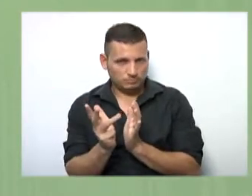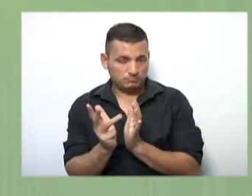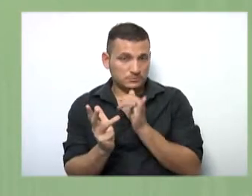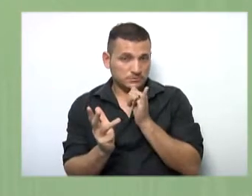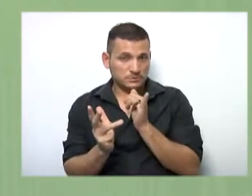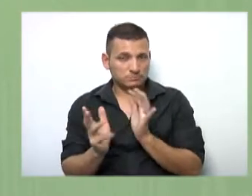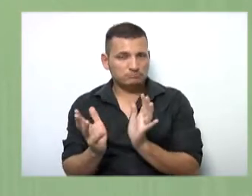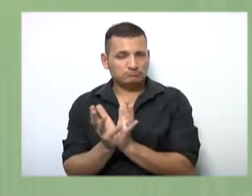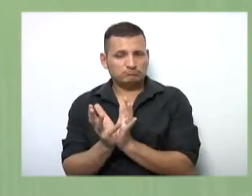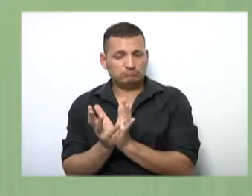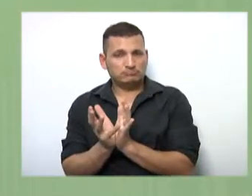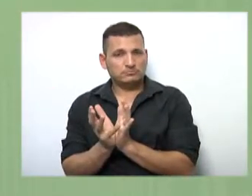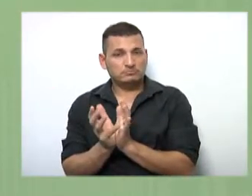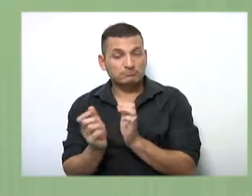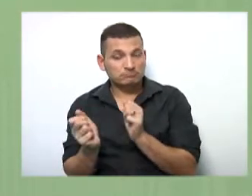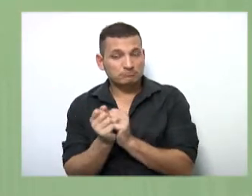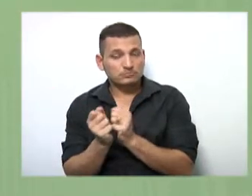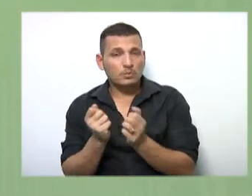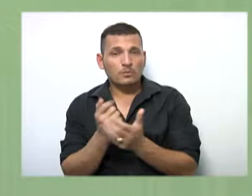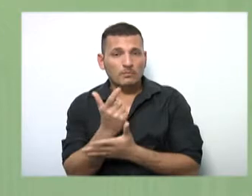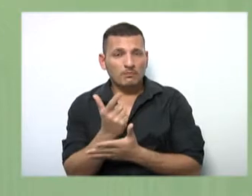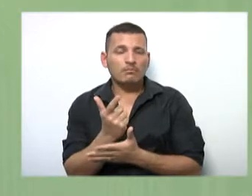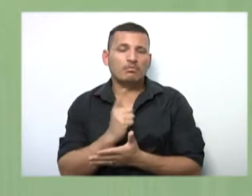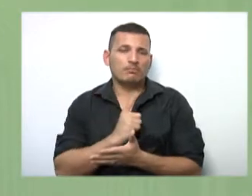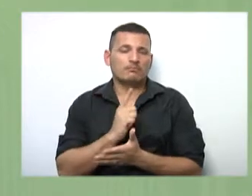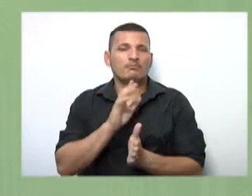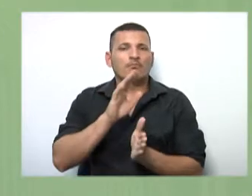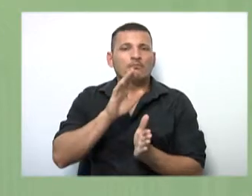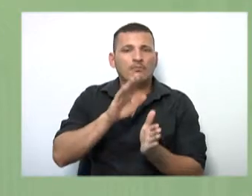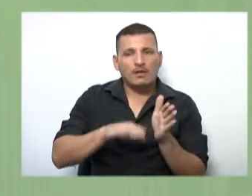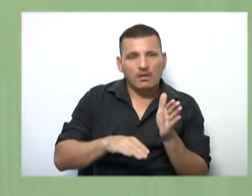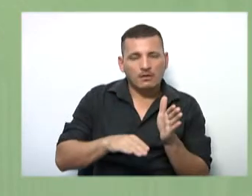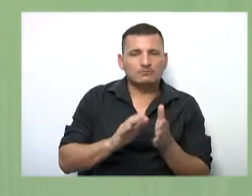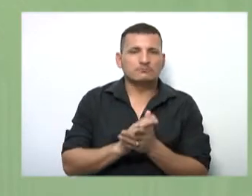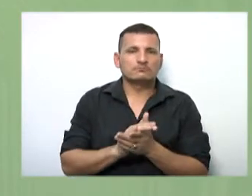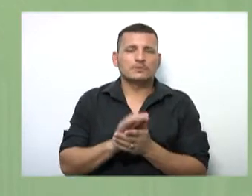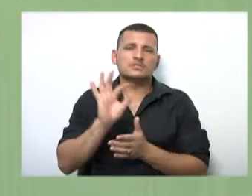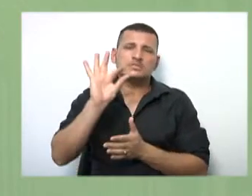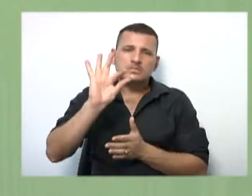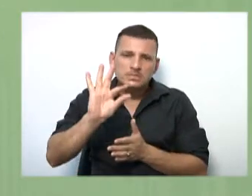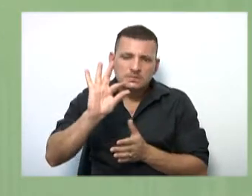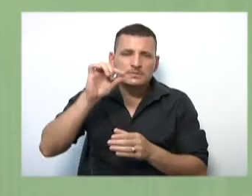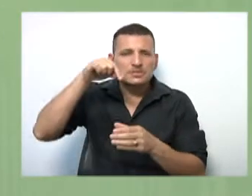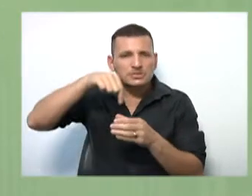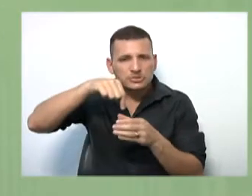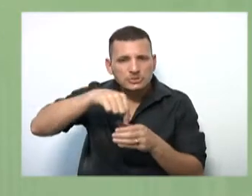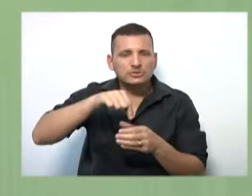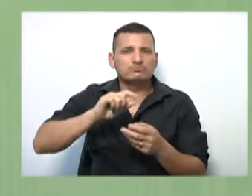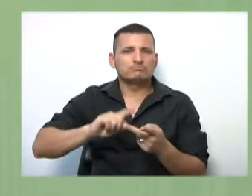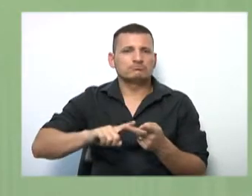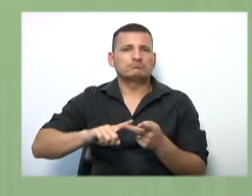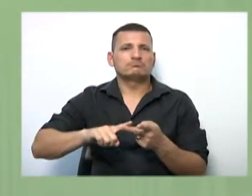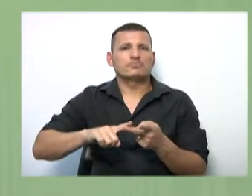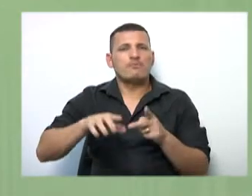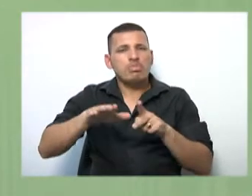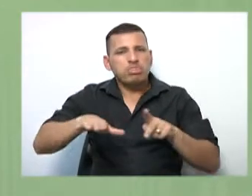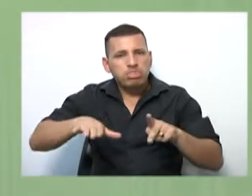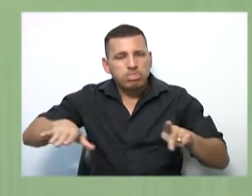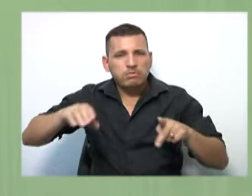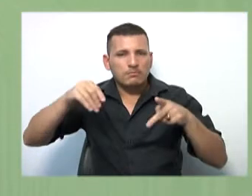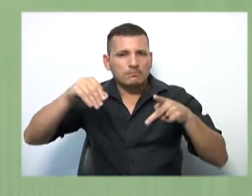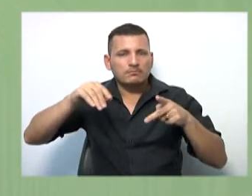mais barato os insumos de produção, adubos, sementes, etc. A venda coletiva da produção